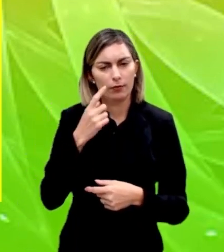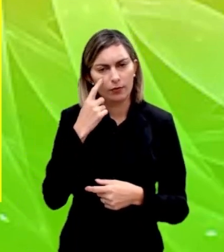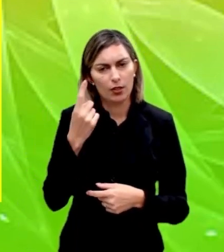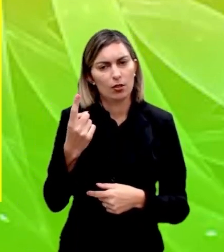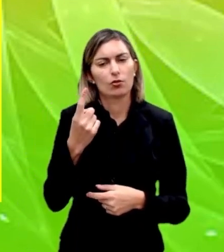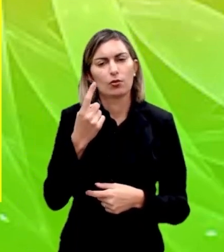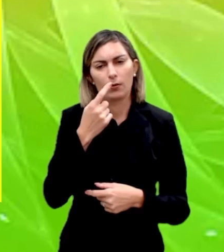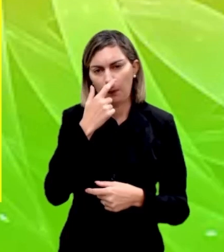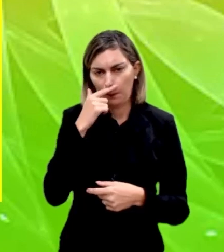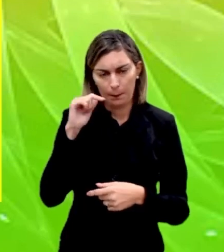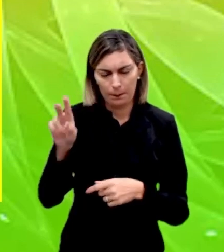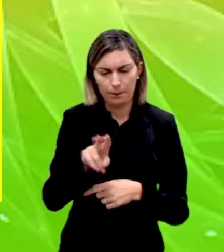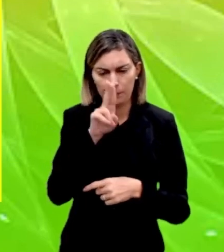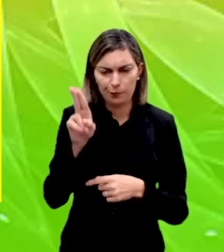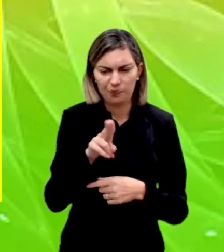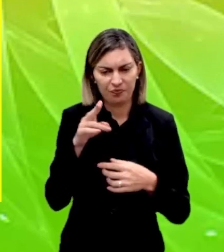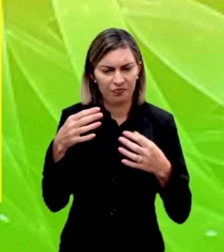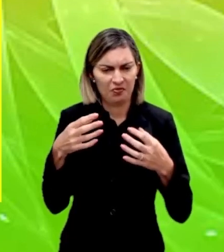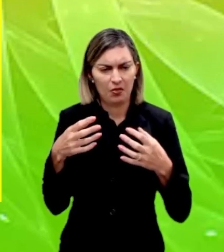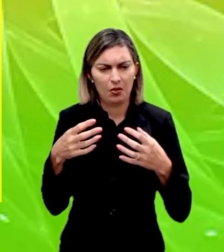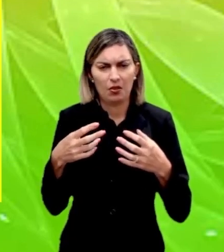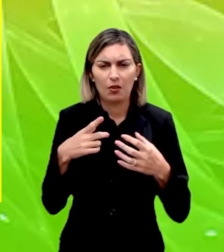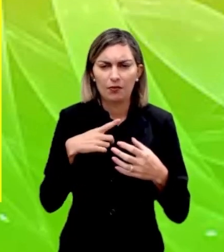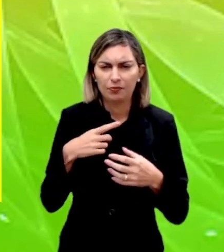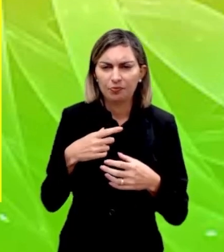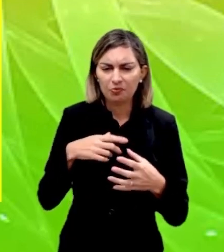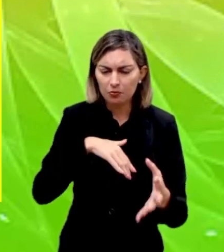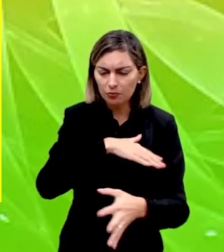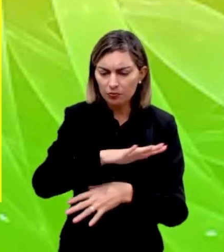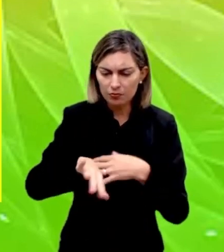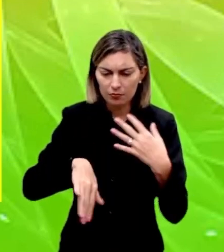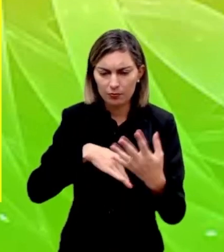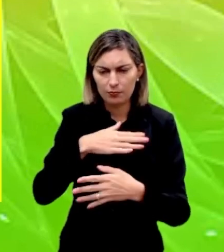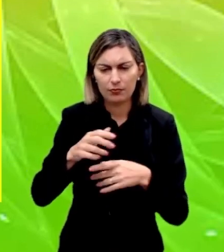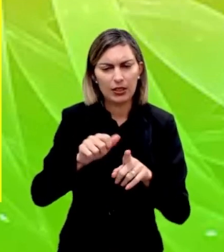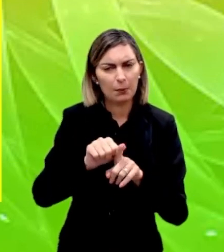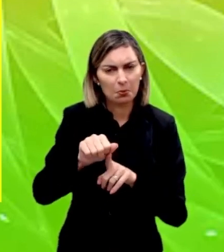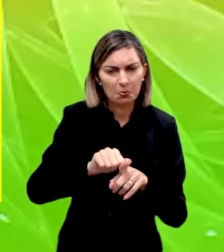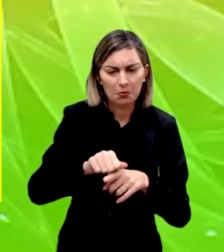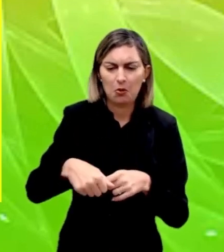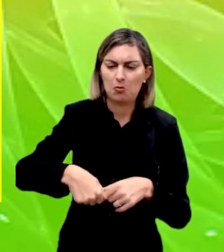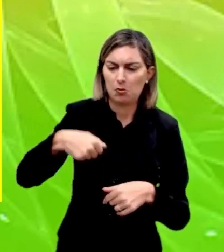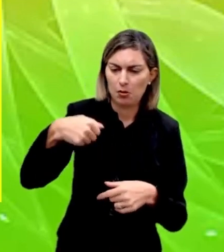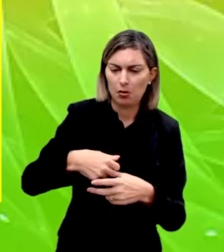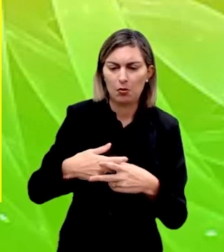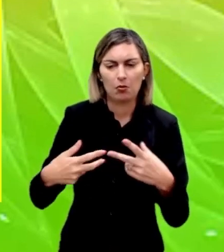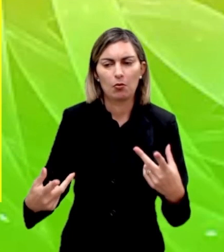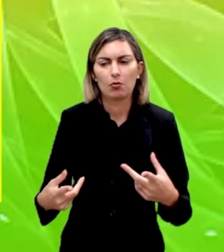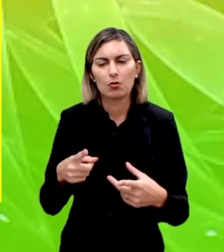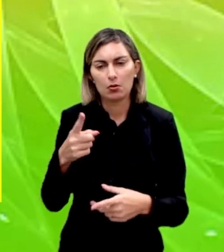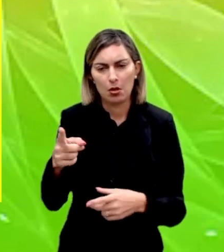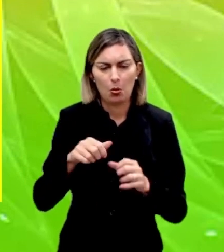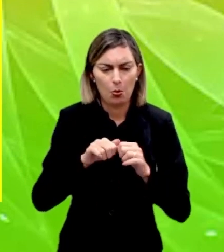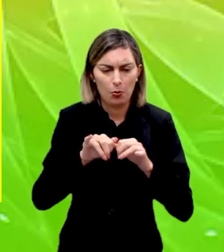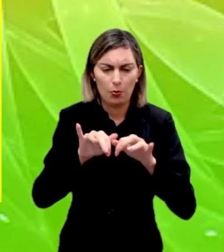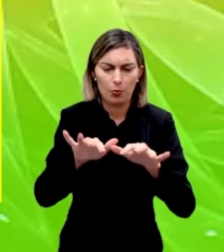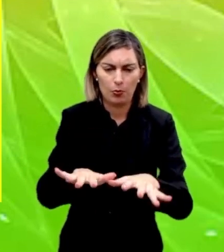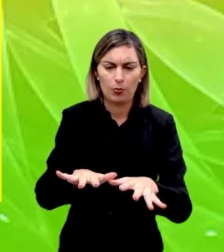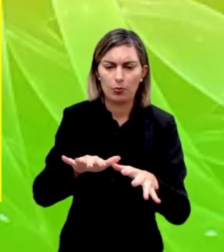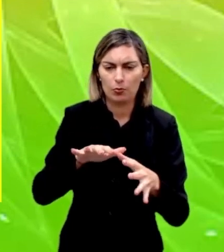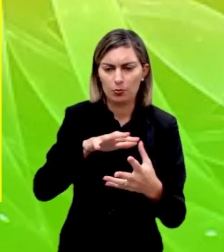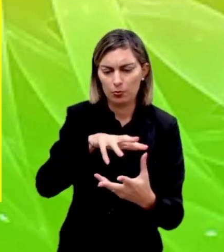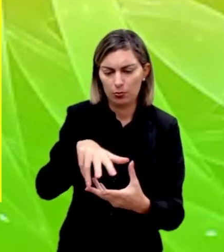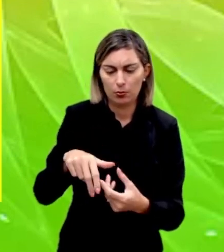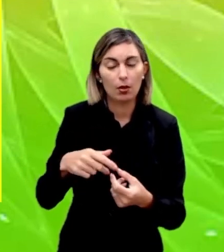do uso exagerado e desregrado de plástico que contaminam os meio ambiente, que